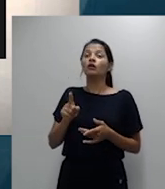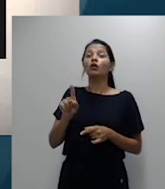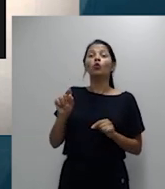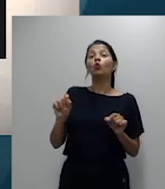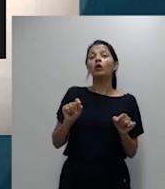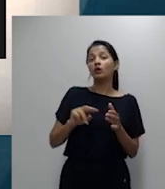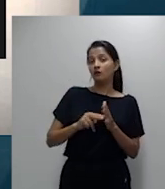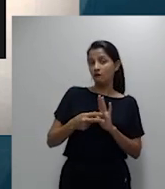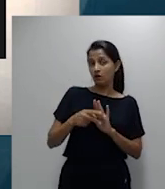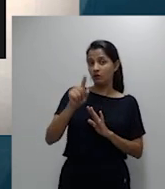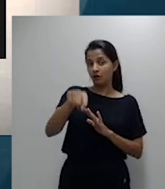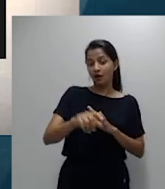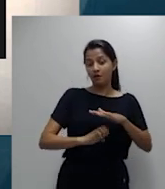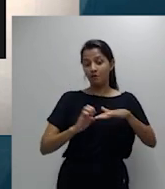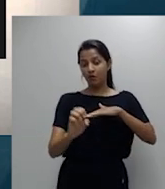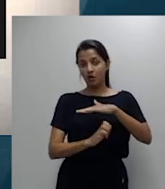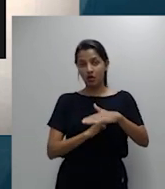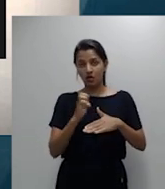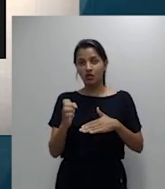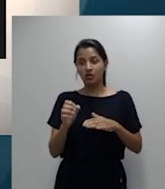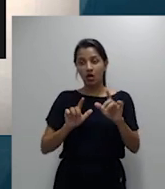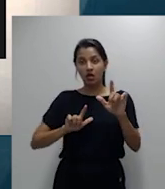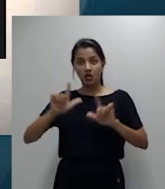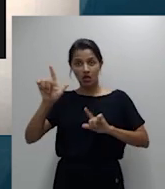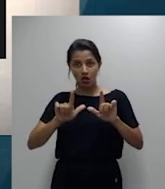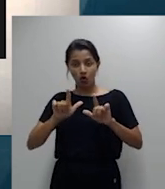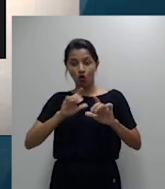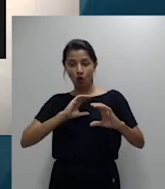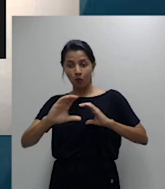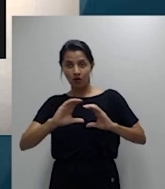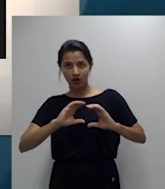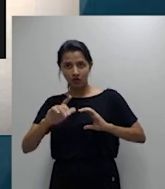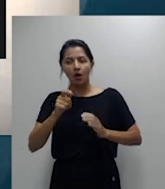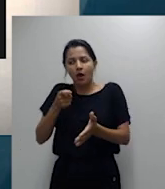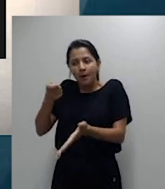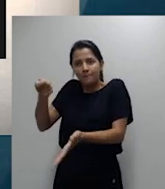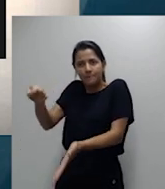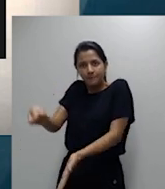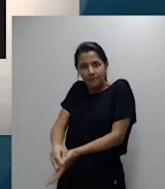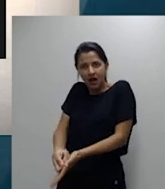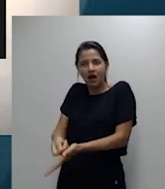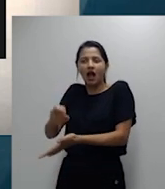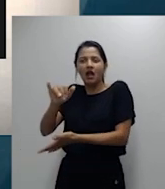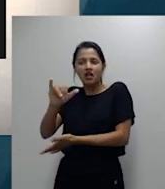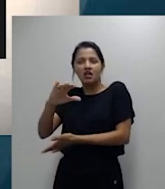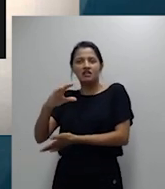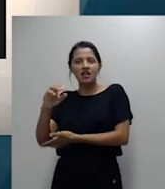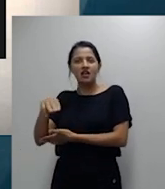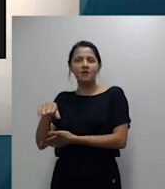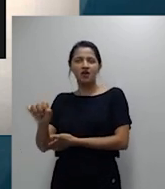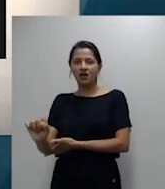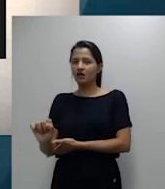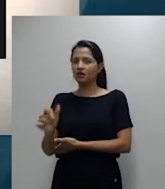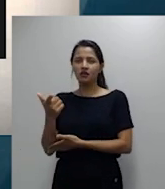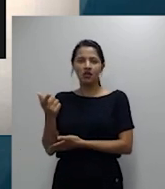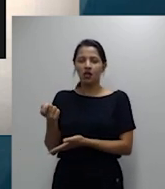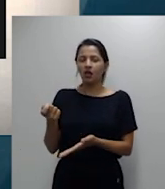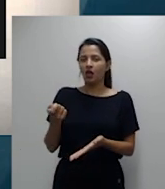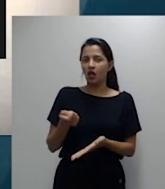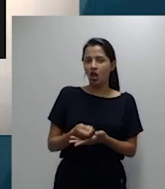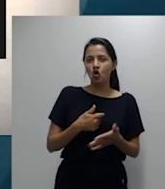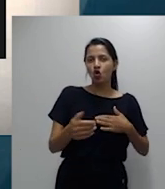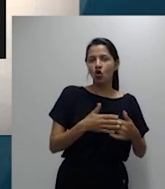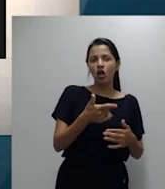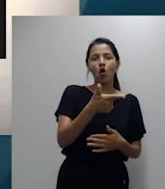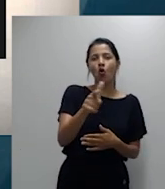de comunicação que esta sim paga o INSS não se acreditam de qualquer ICMS vai